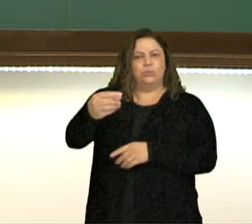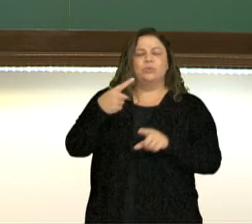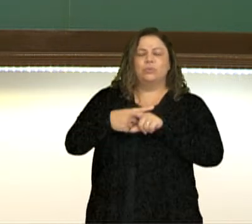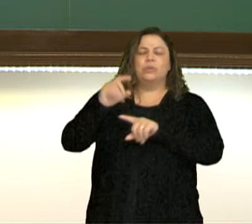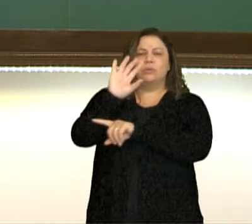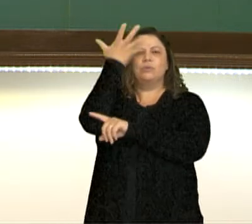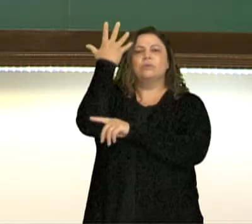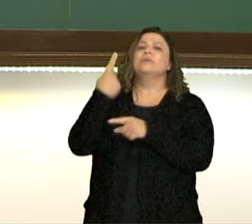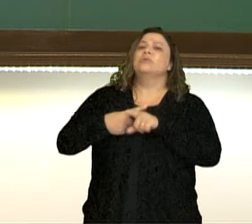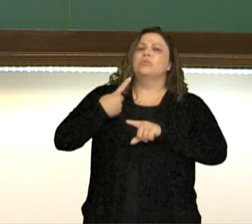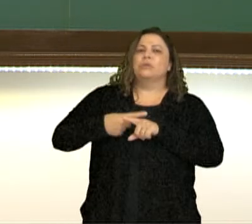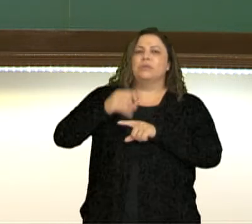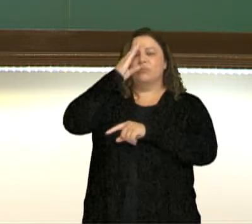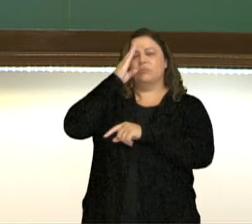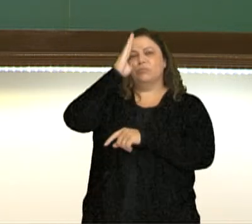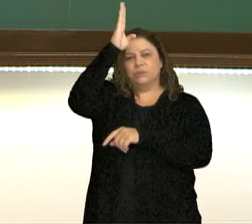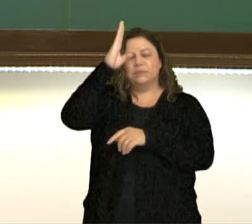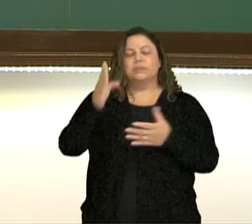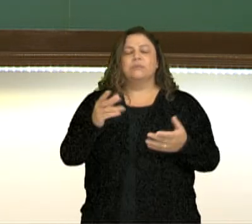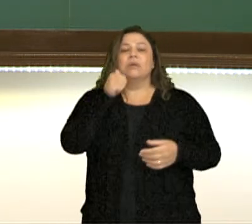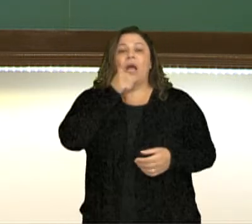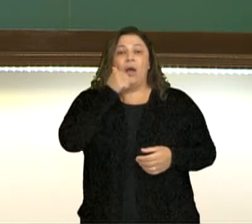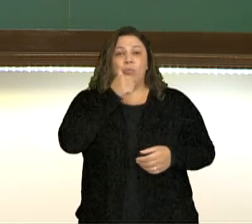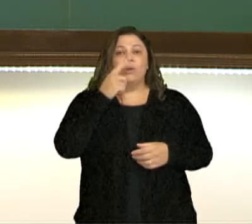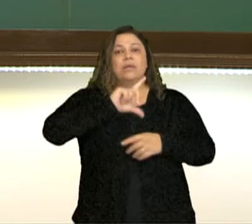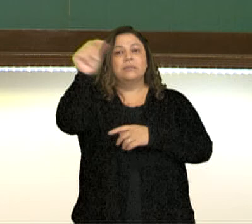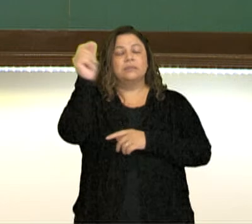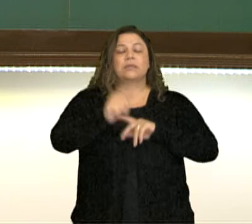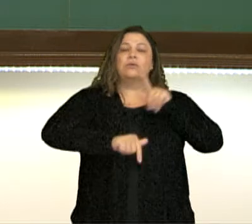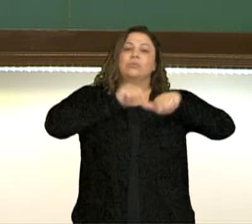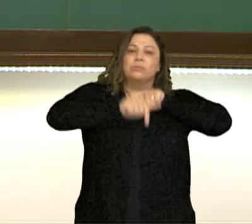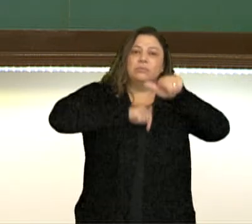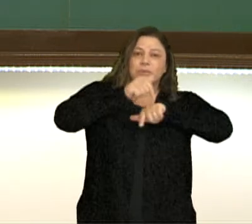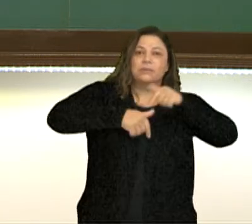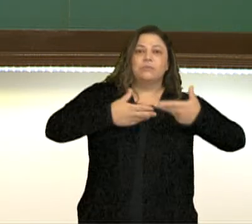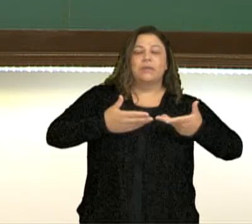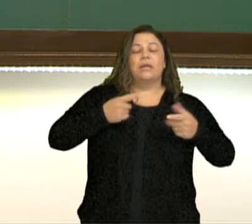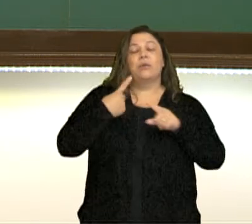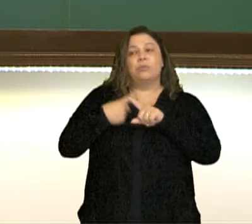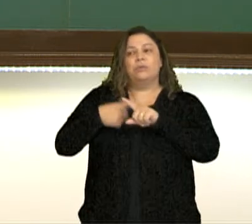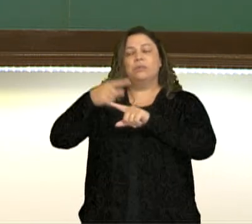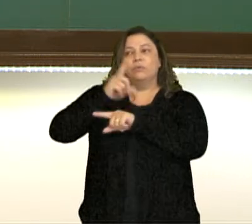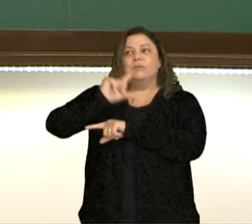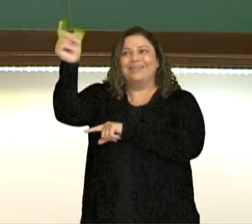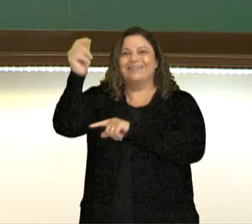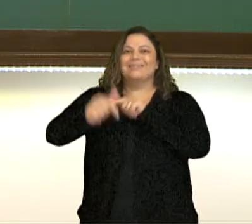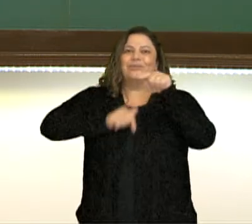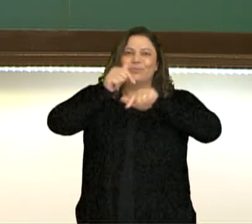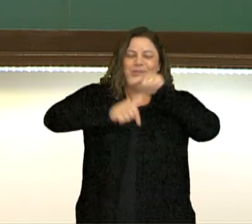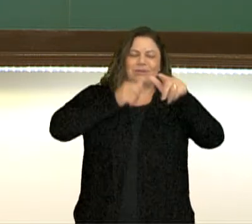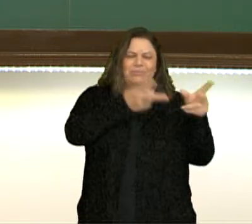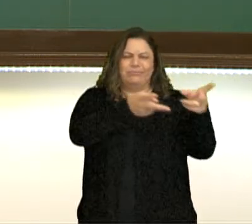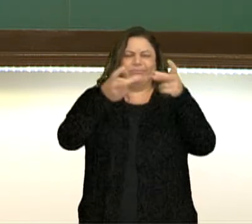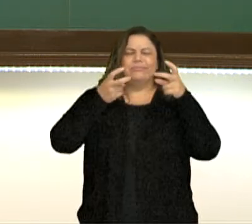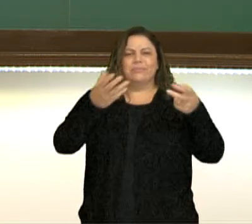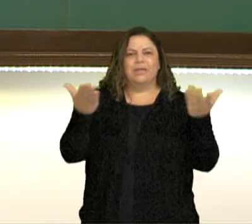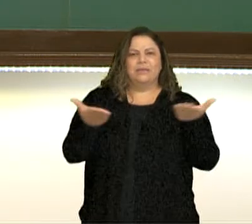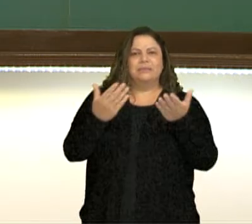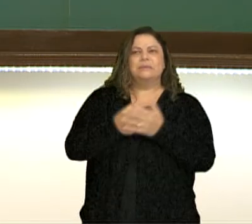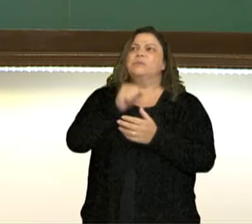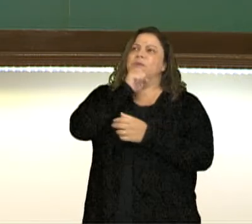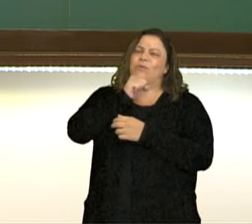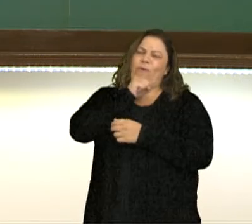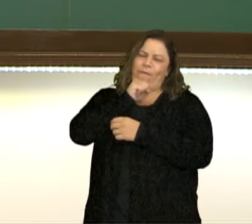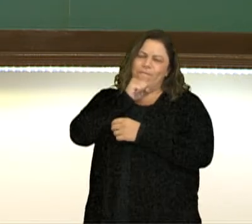quê? Principalmente porque a mulher saiu para trabalhar. Quando ela saiu para trabalhar, ela percebeu que lá, igual a avó,